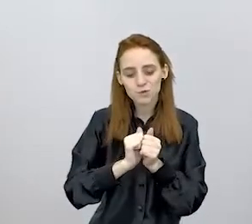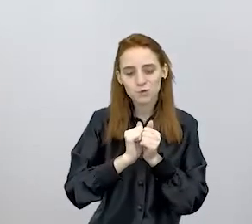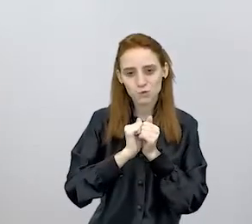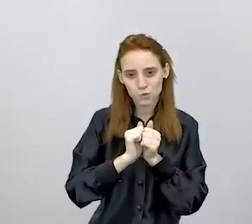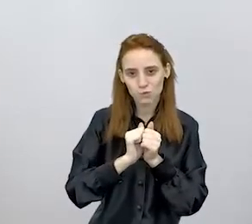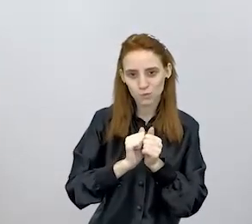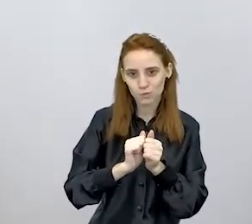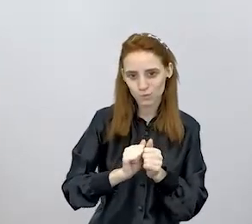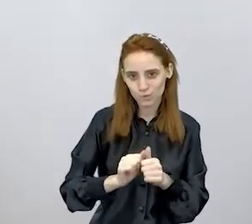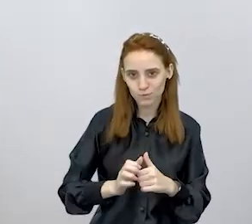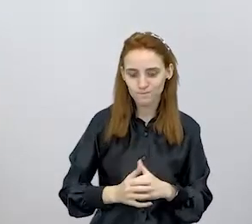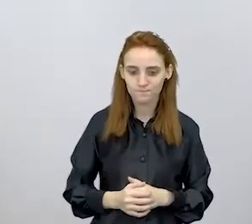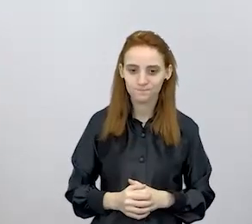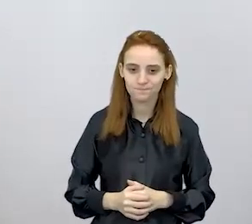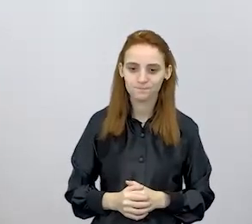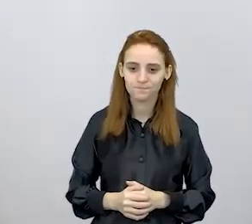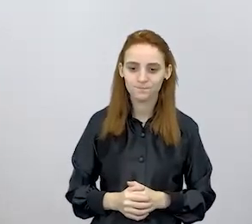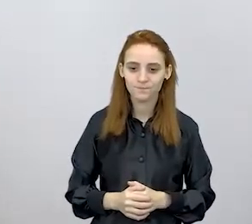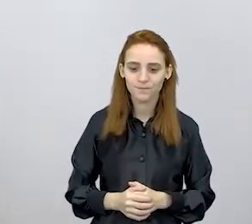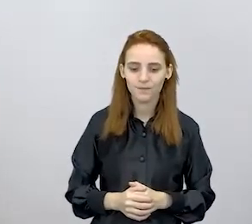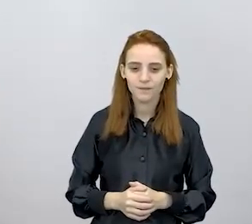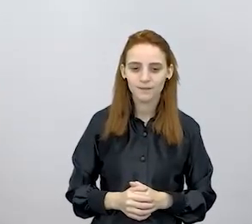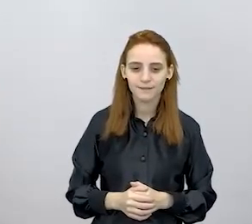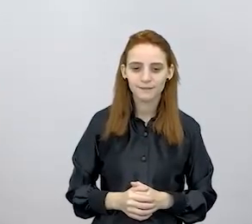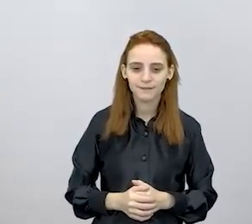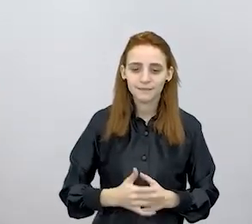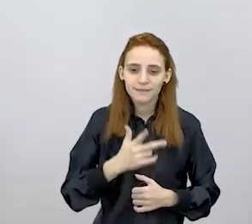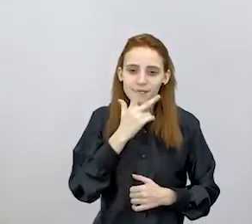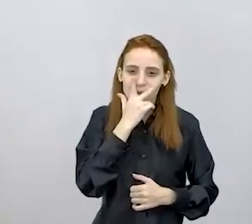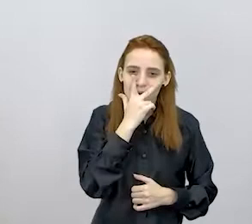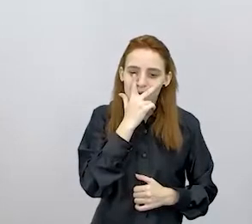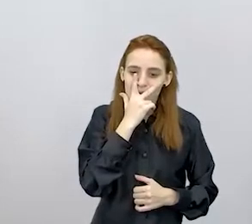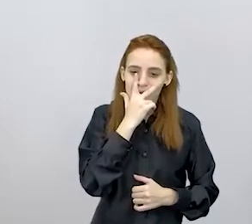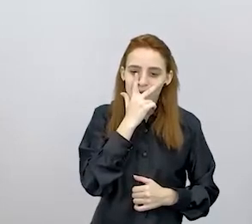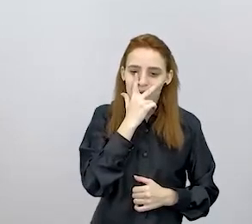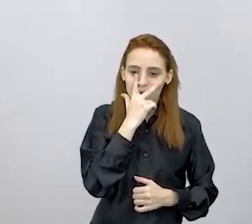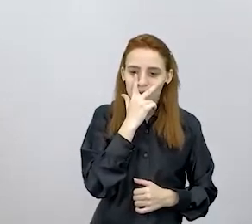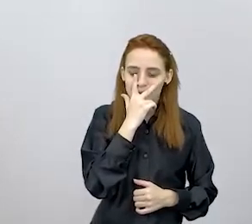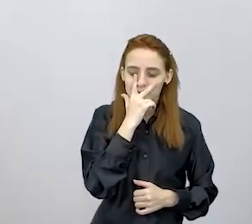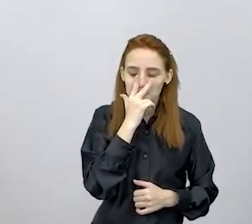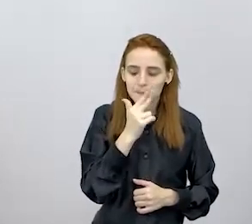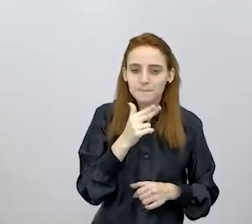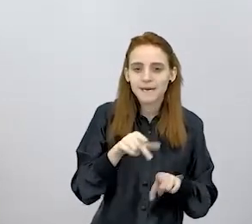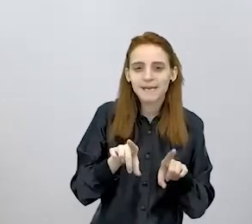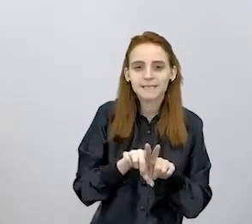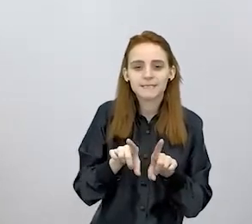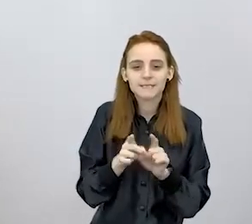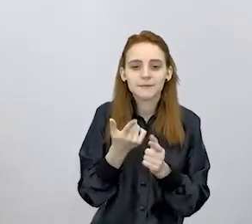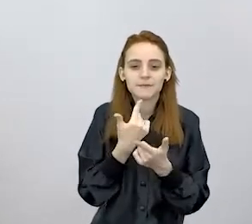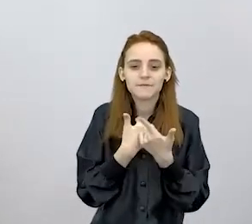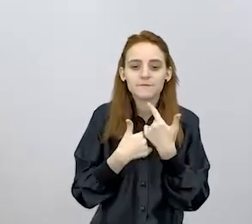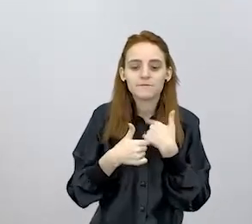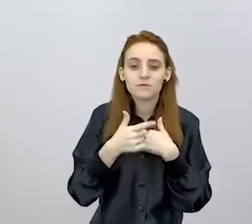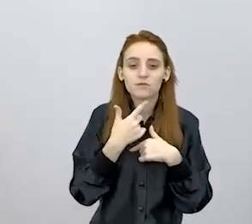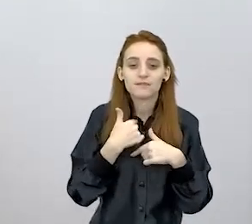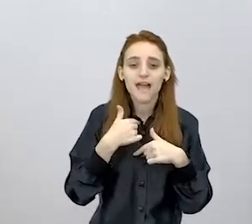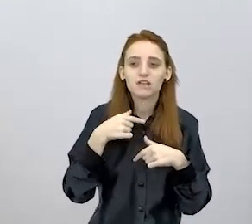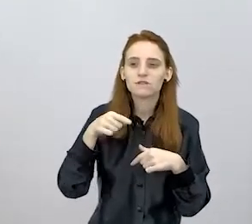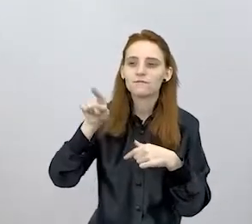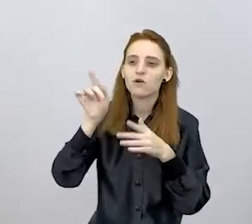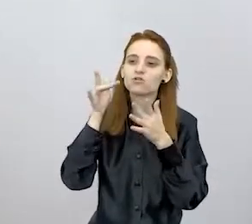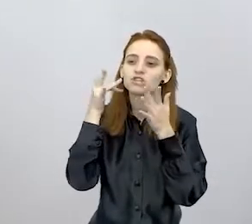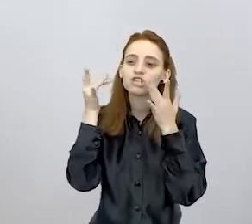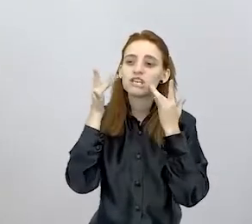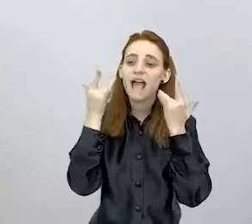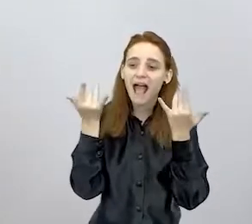faz. Tanto que muito da motivação que nos levou a... Não, também quero estar no Teatro Municipal,